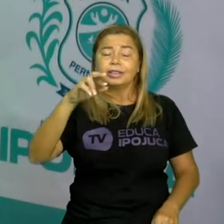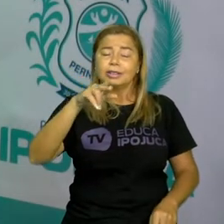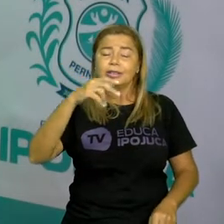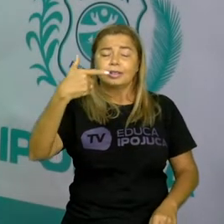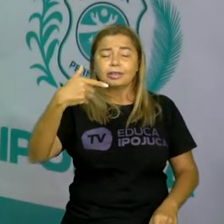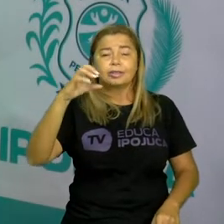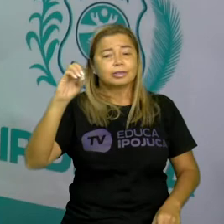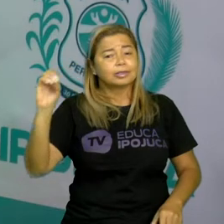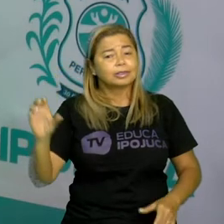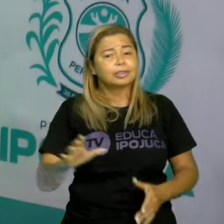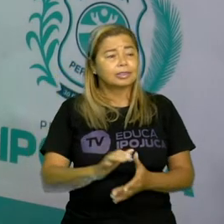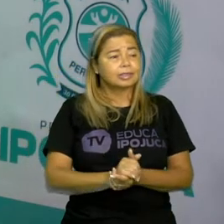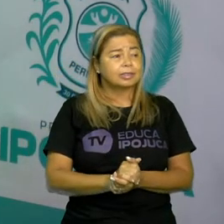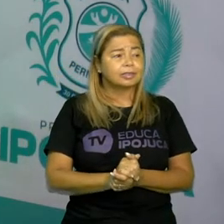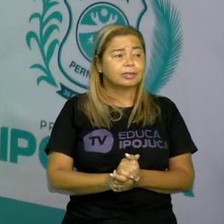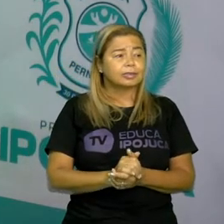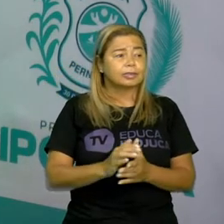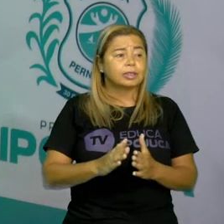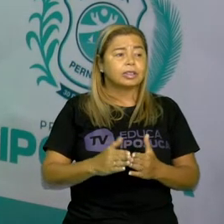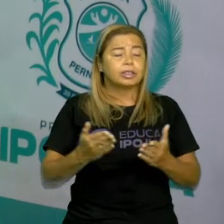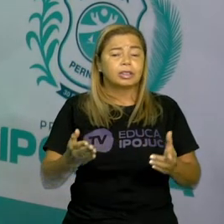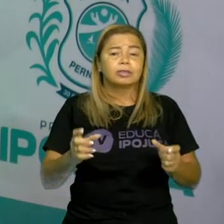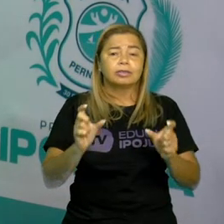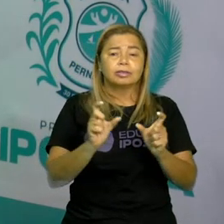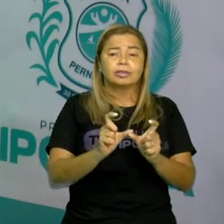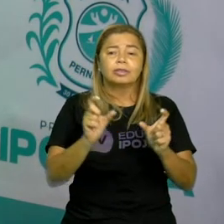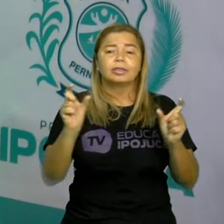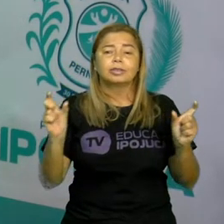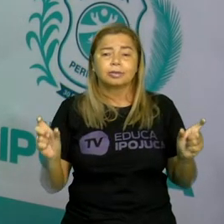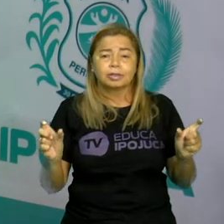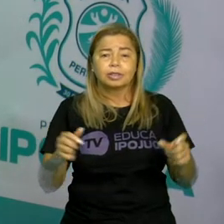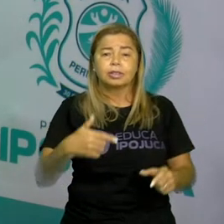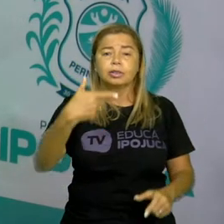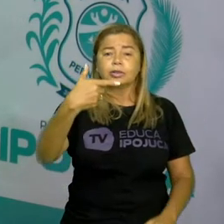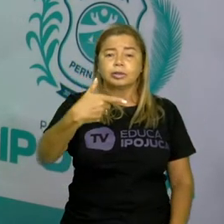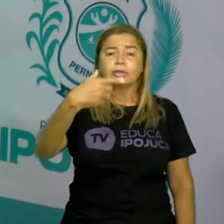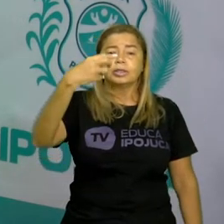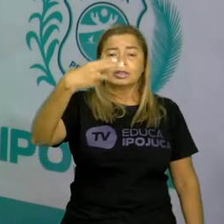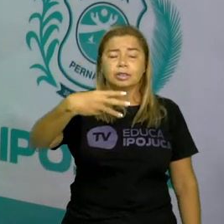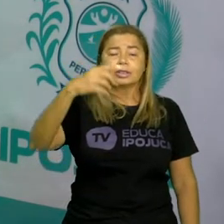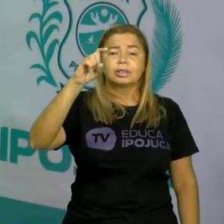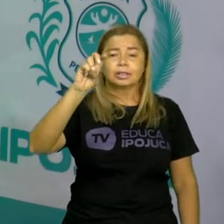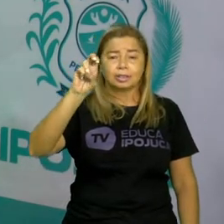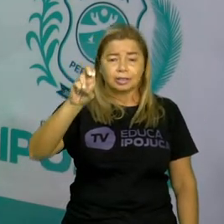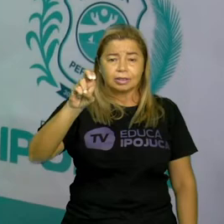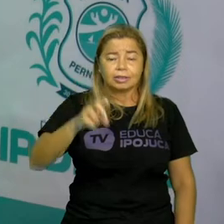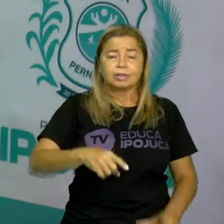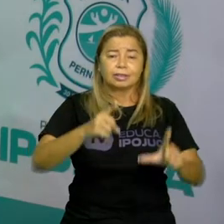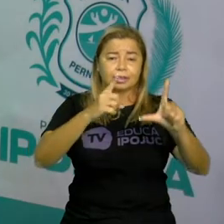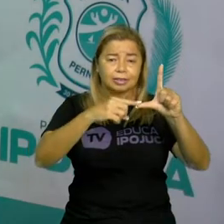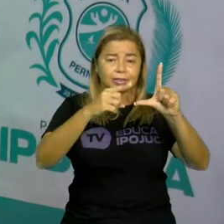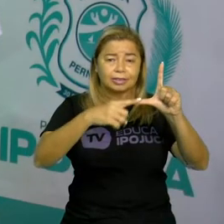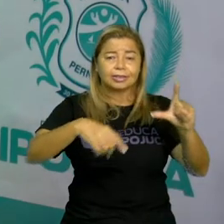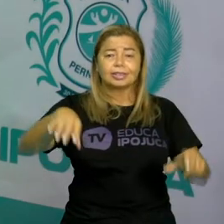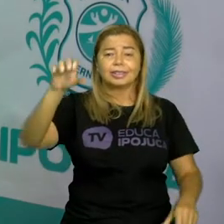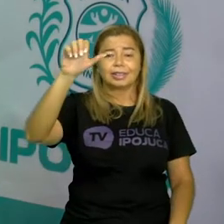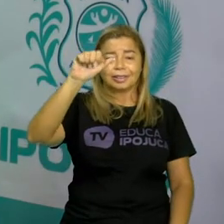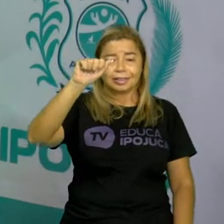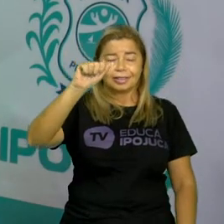5. Então, decomposição de 235 é a letra A.